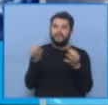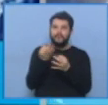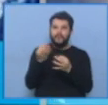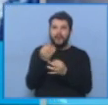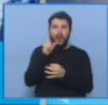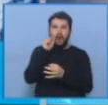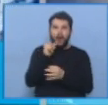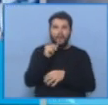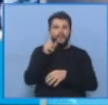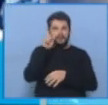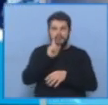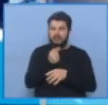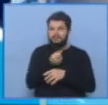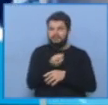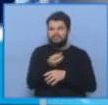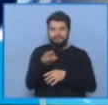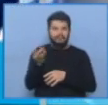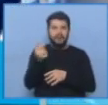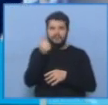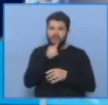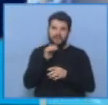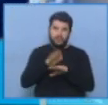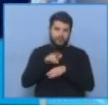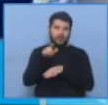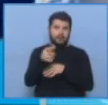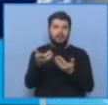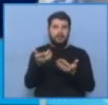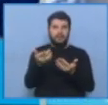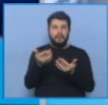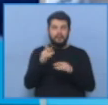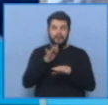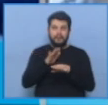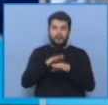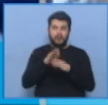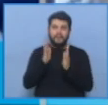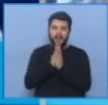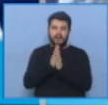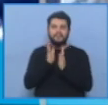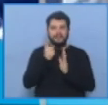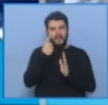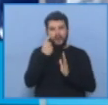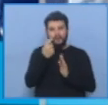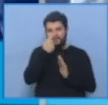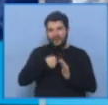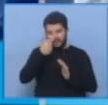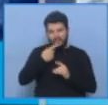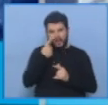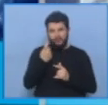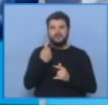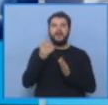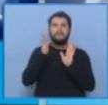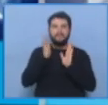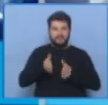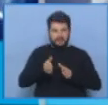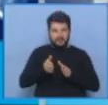de homens e mulheres e por isso deve reconhecer esse erro,